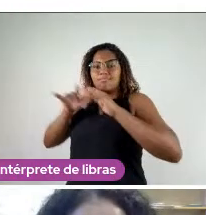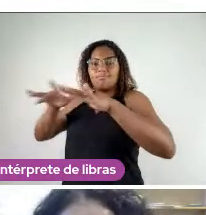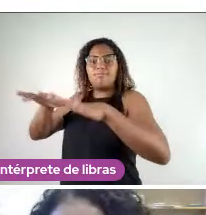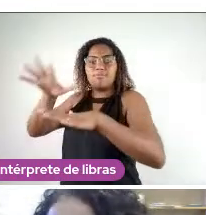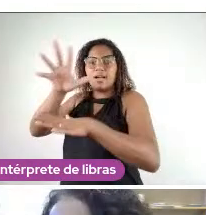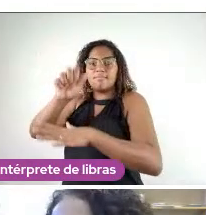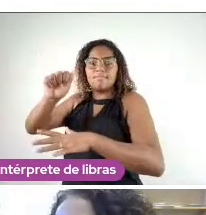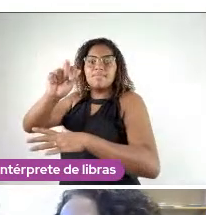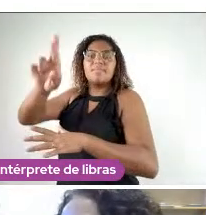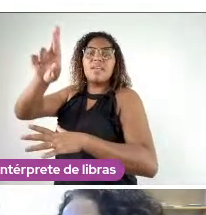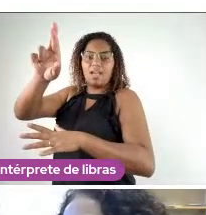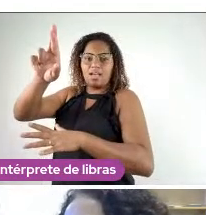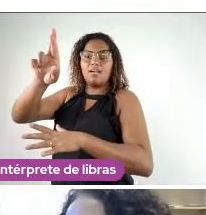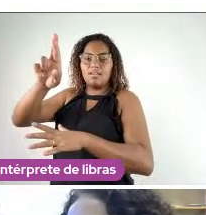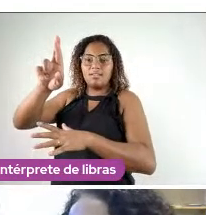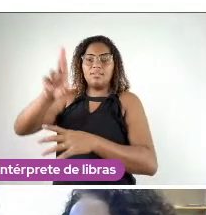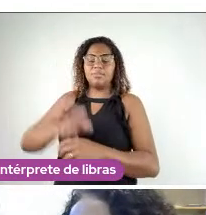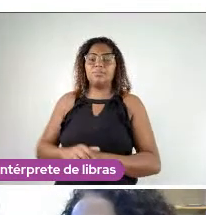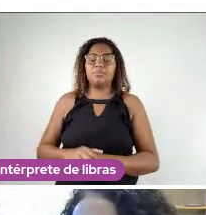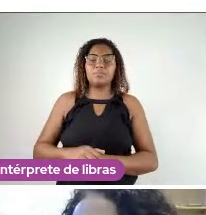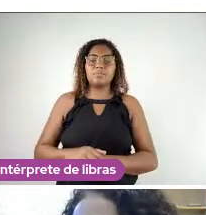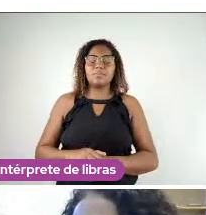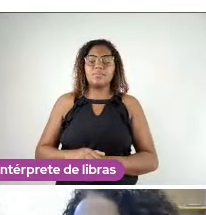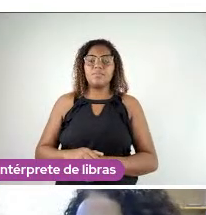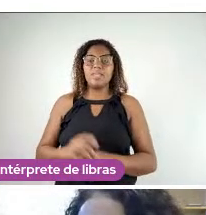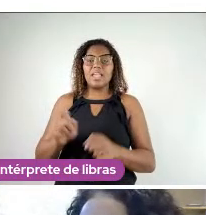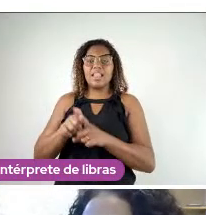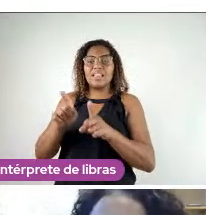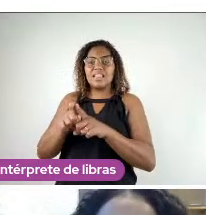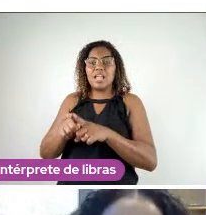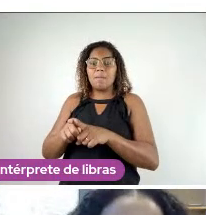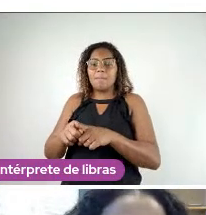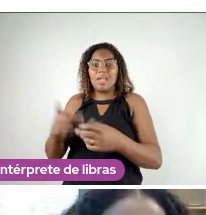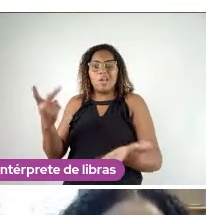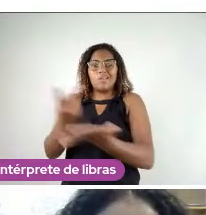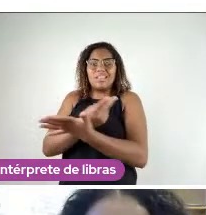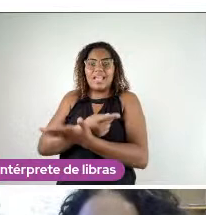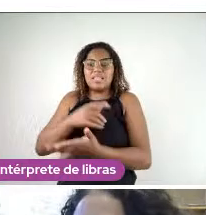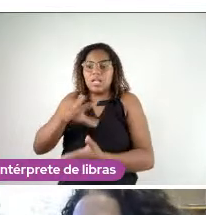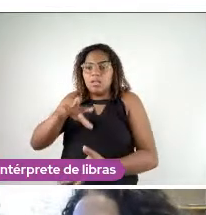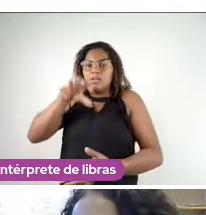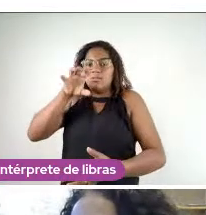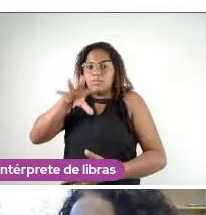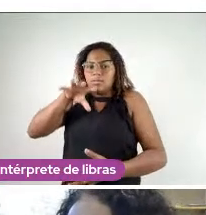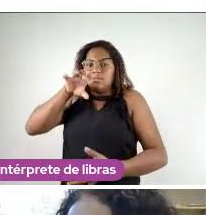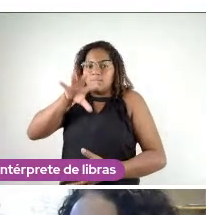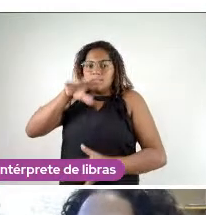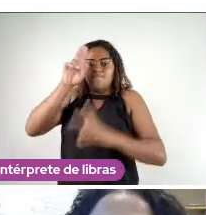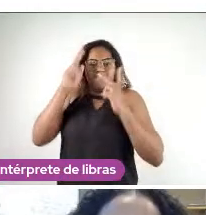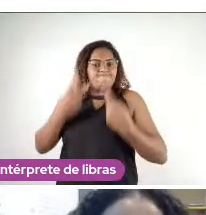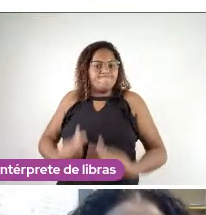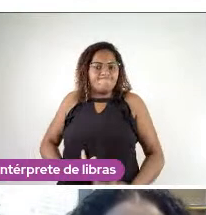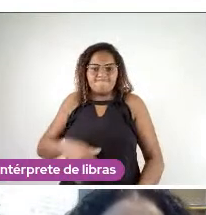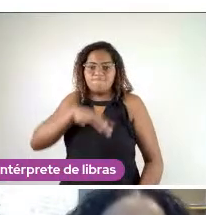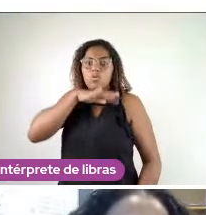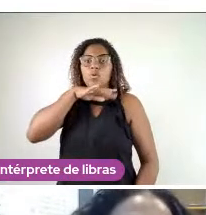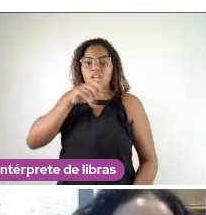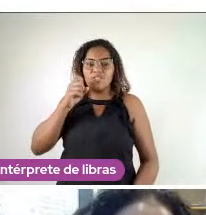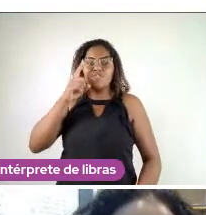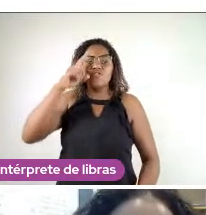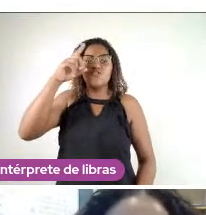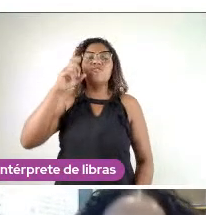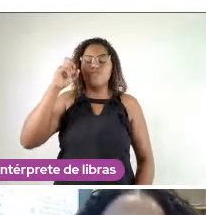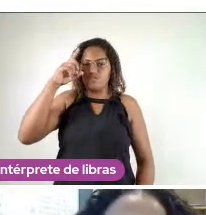forma de aerosol, e produz irritações respiratórias e cutâneas. Então, essas praias, elas precisam ser fechadas